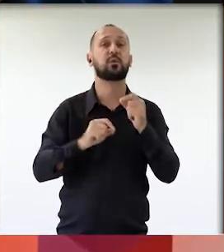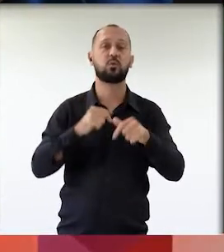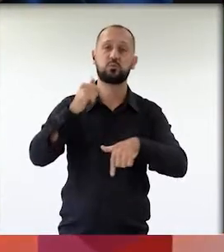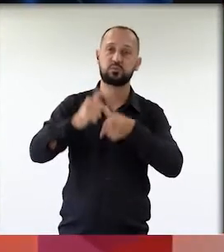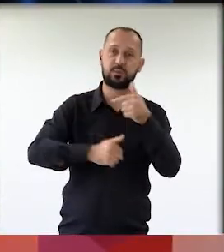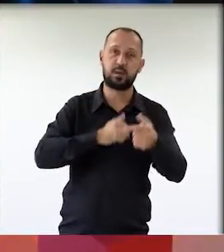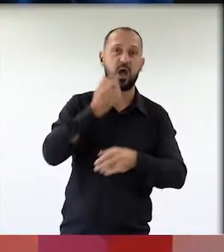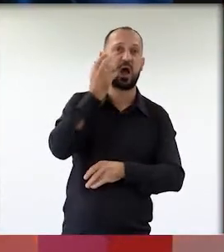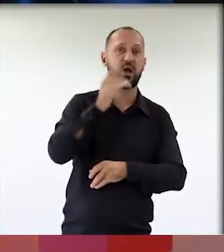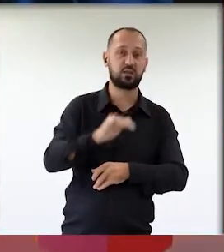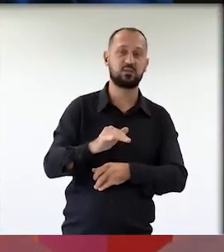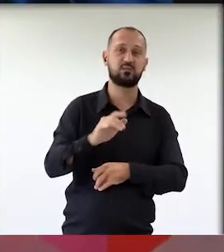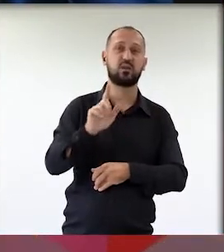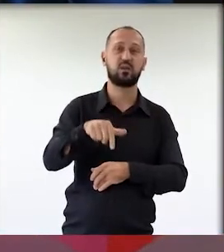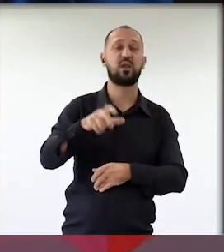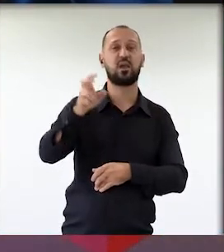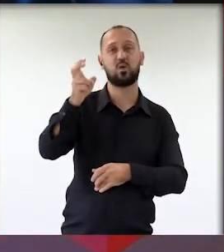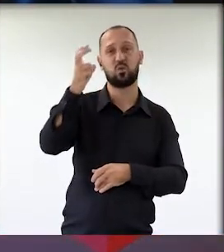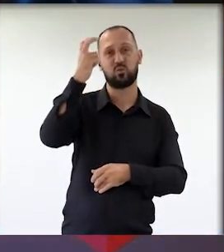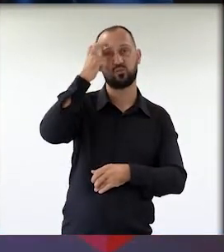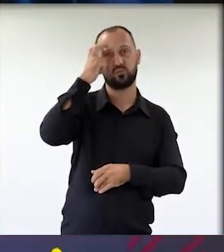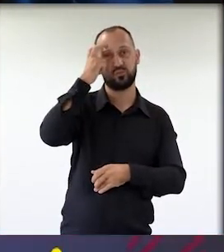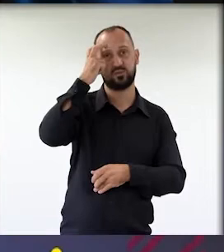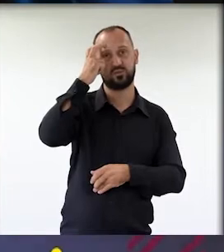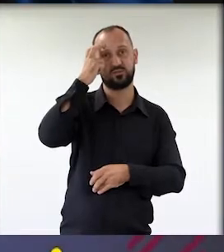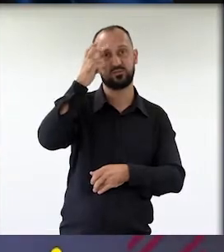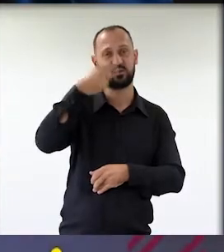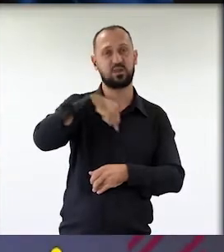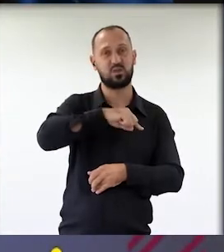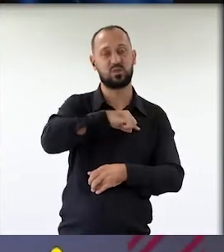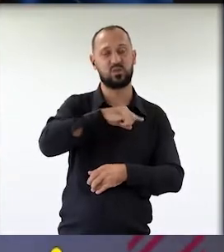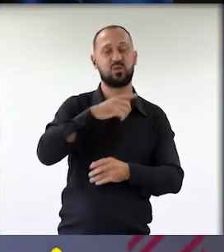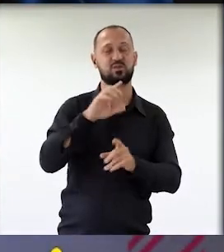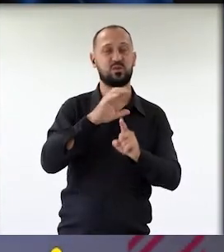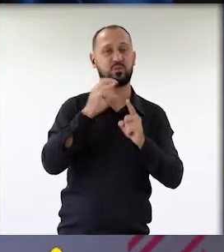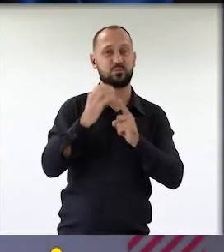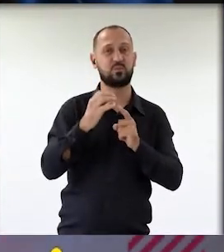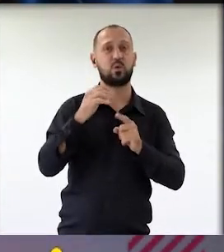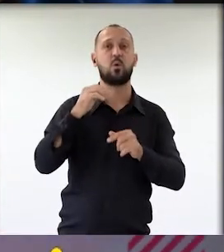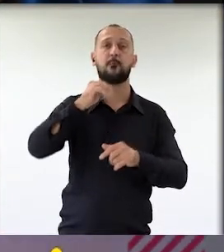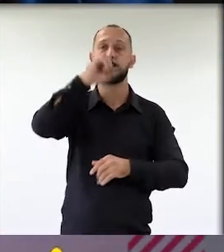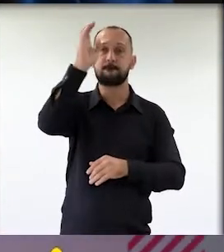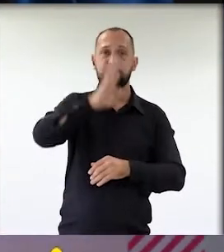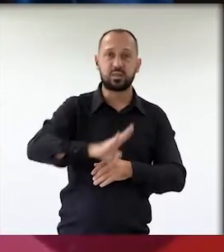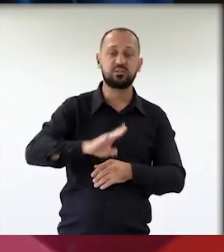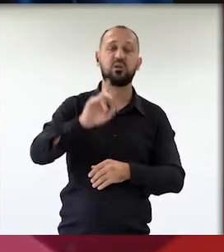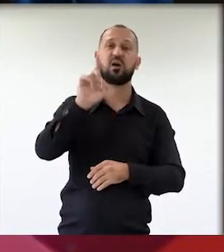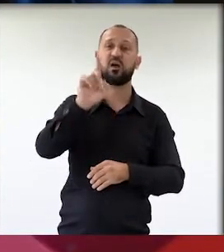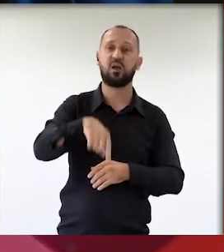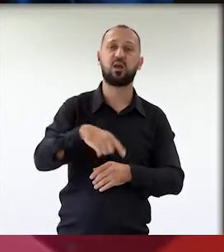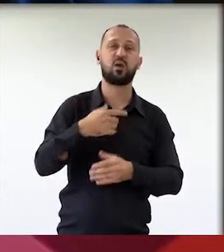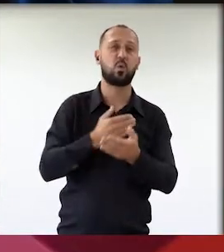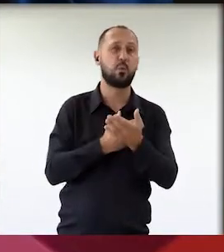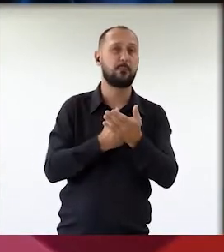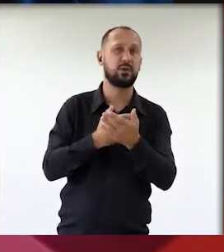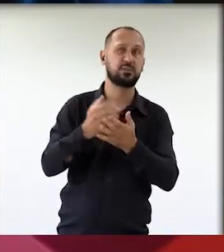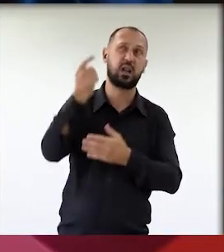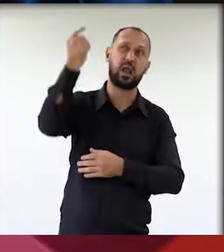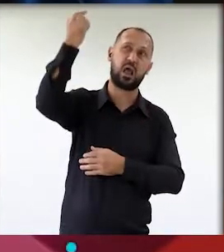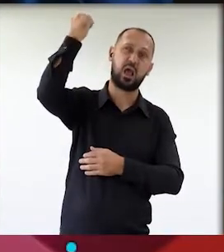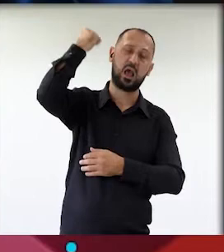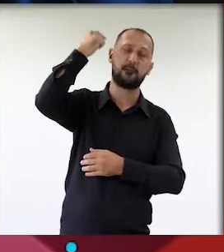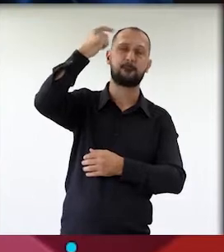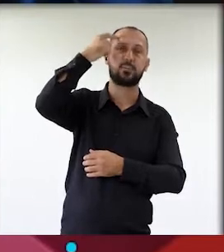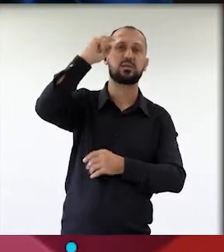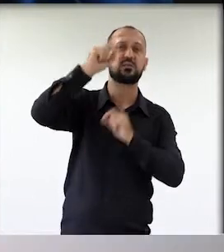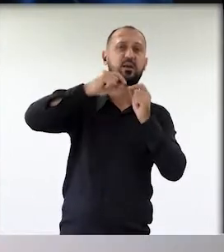porque infelizmente a questão do trabalho infantil ela é cultural na nossa comunidade, né? O Brasil como um todo ele vem